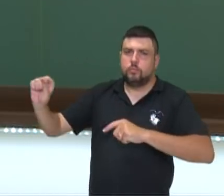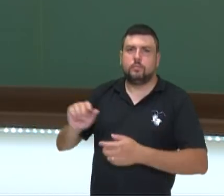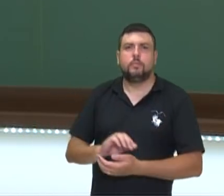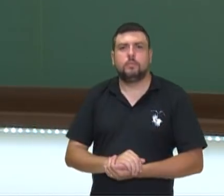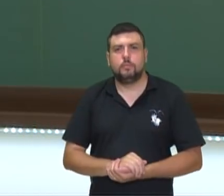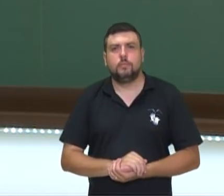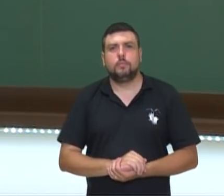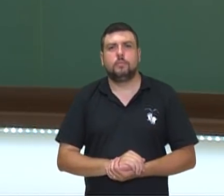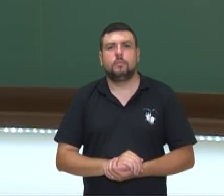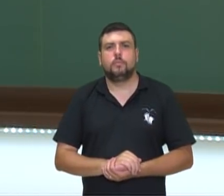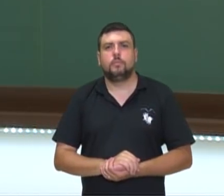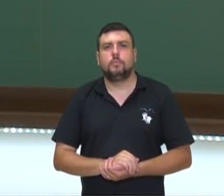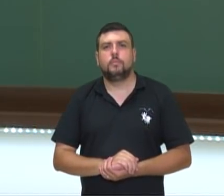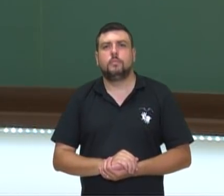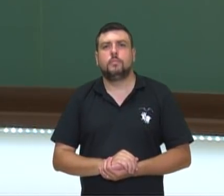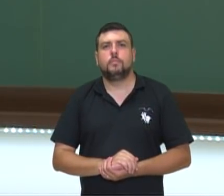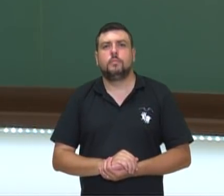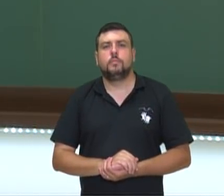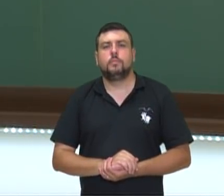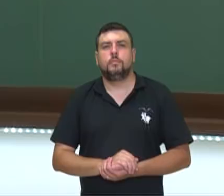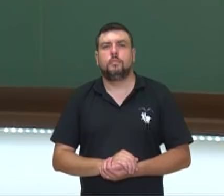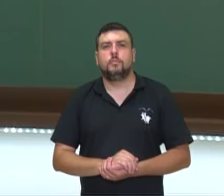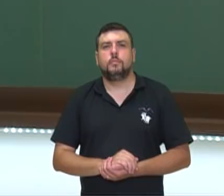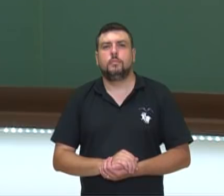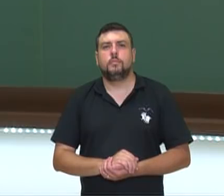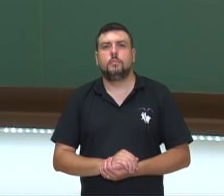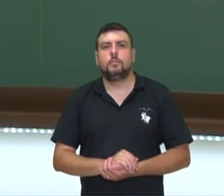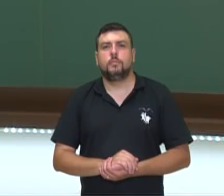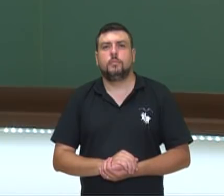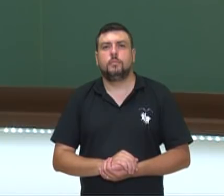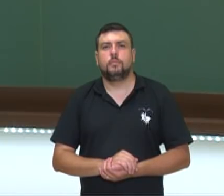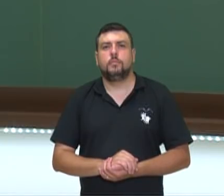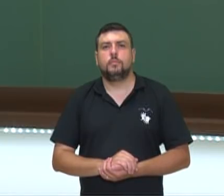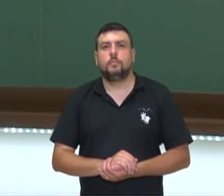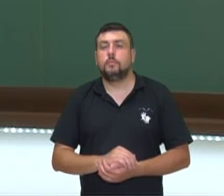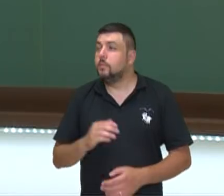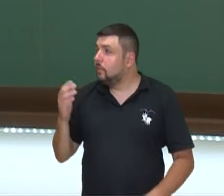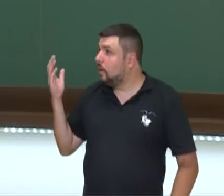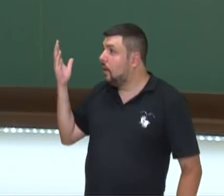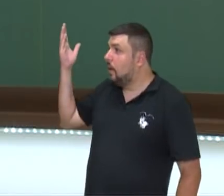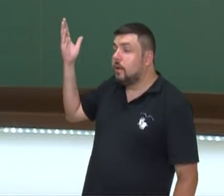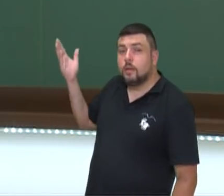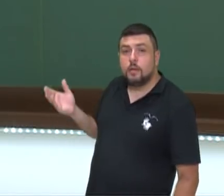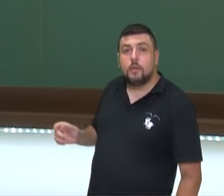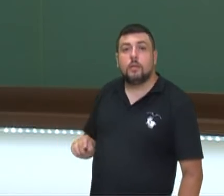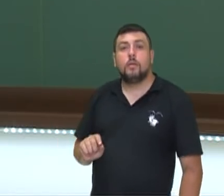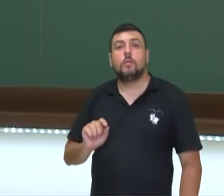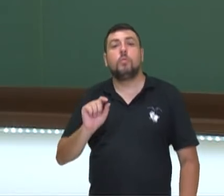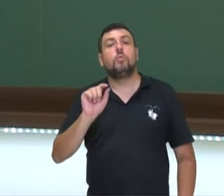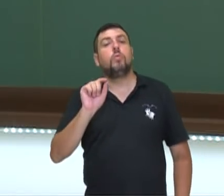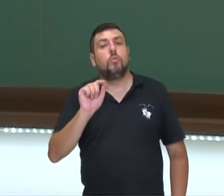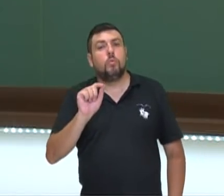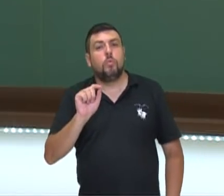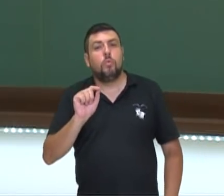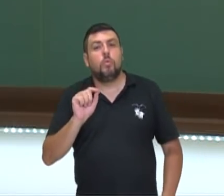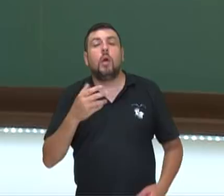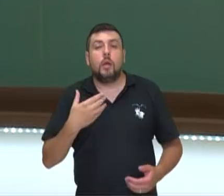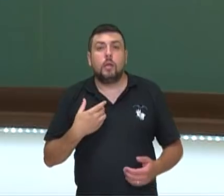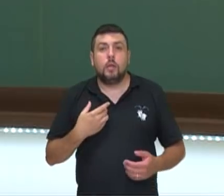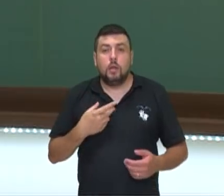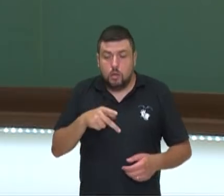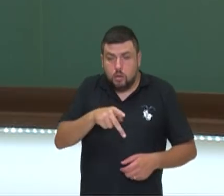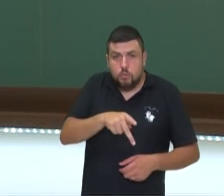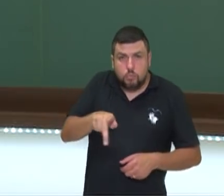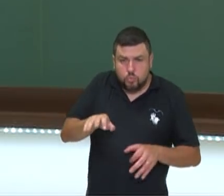certo? Galera, é o seguinte. Aqui estão as referências da onde essa aula